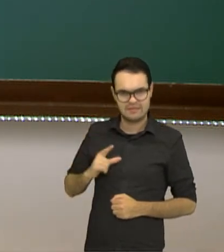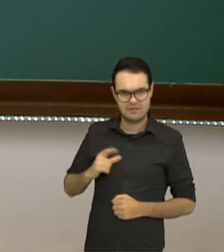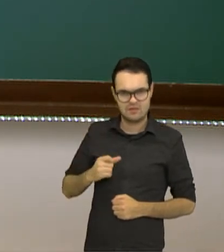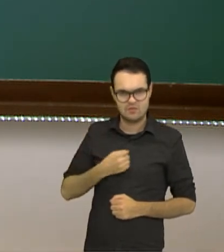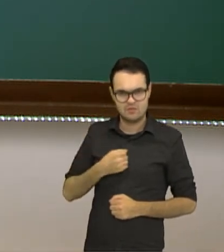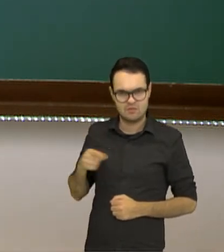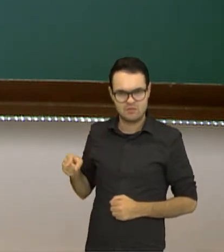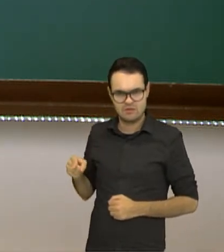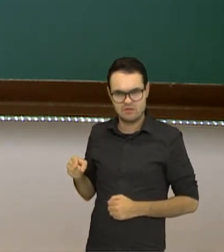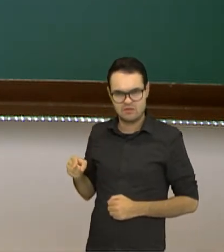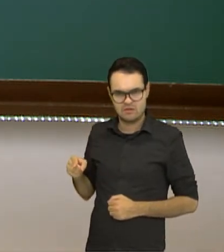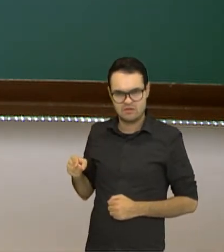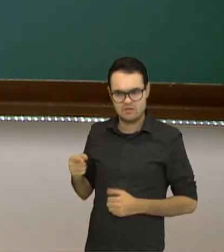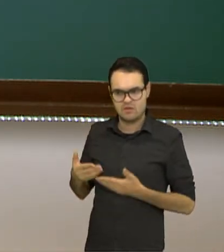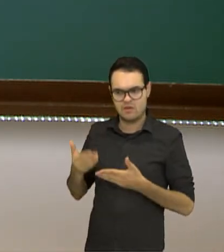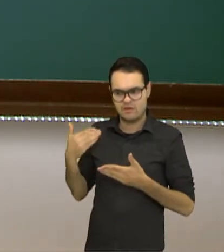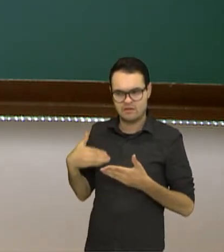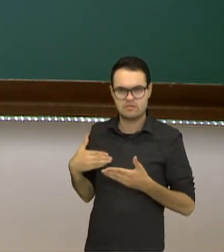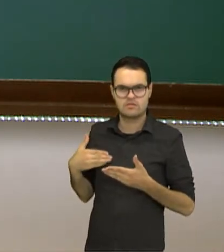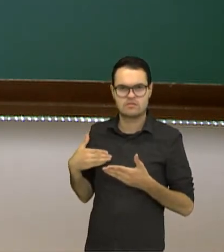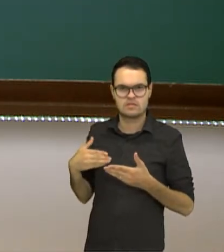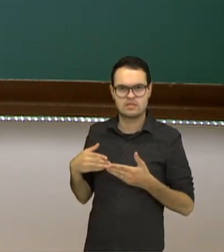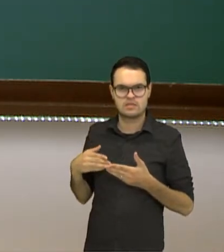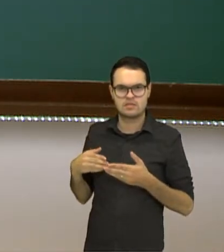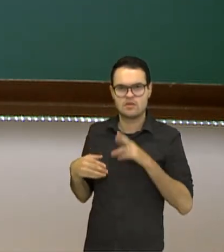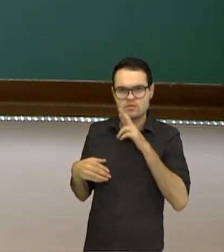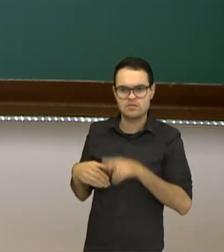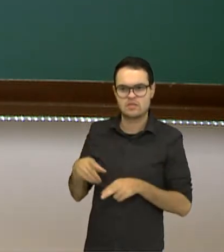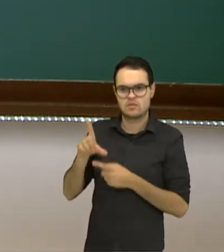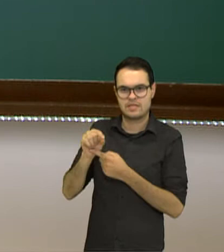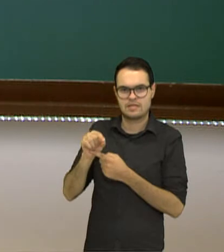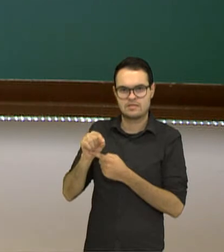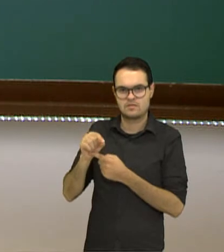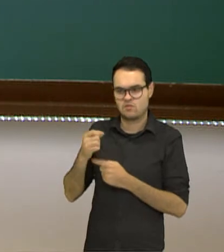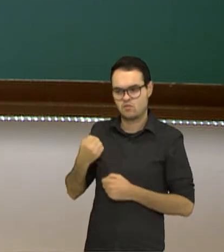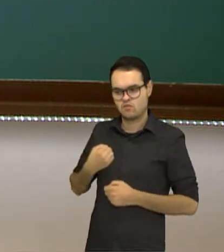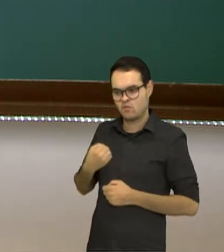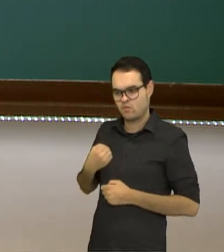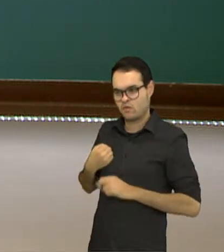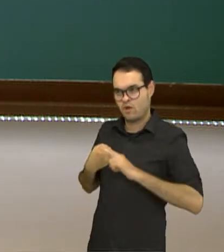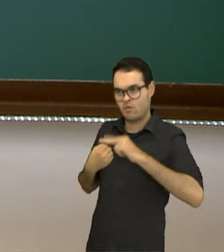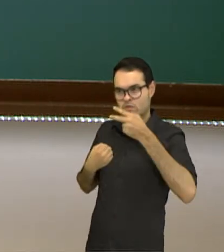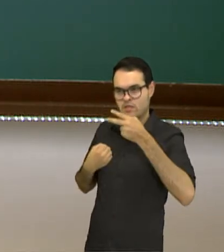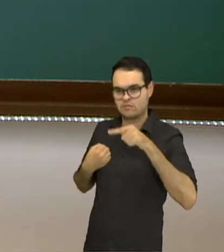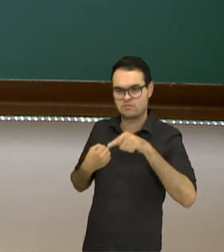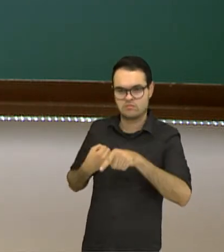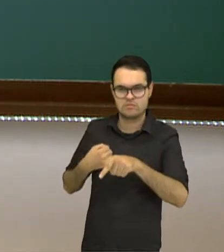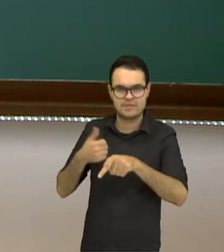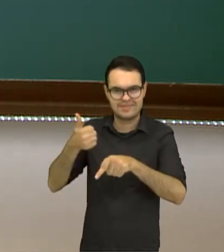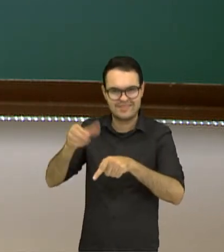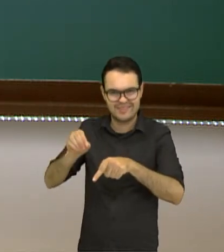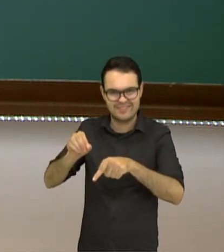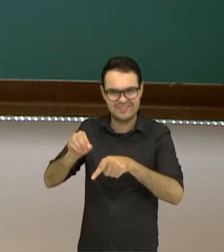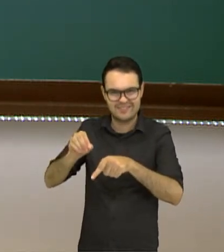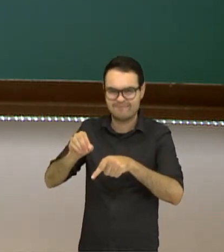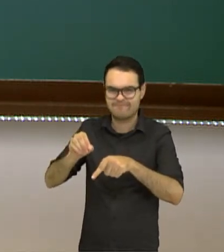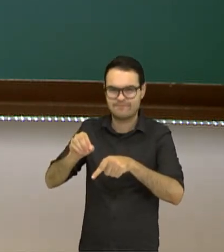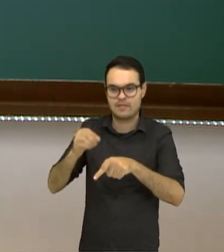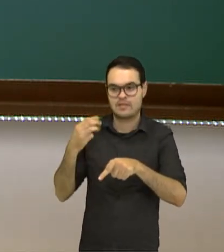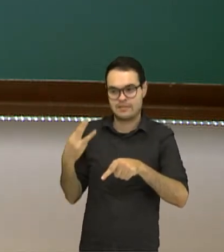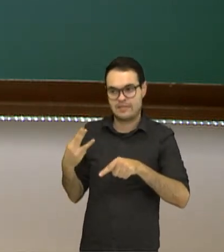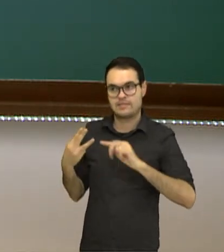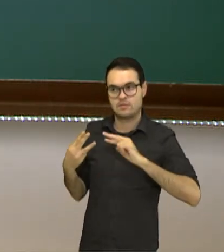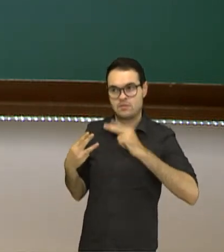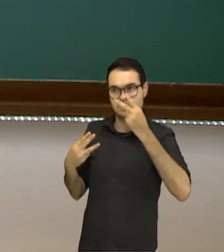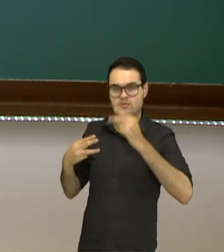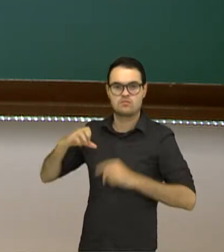mesmo vai dar 10? Ou seja, algum valor que ao quadrado dá 10? Vamos pensar, a gente já sabe que 3 ao quadrado dá 9,